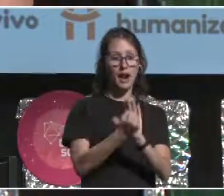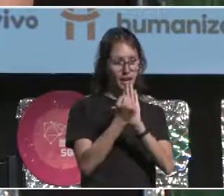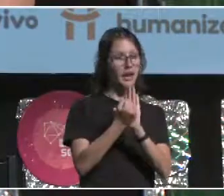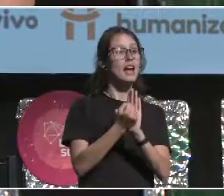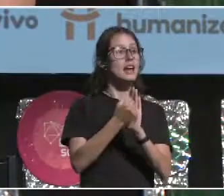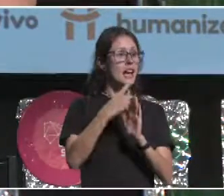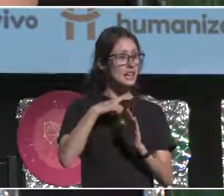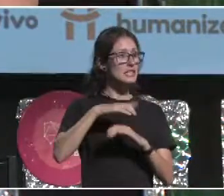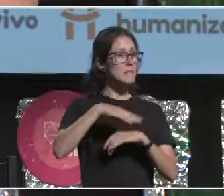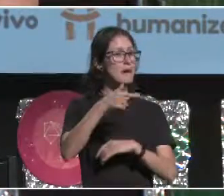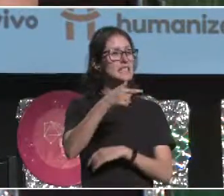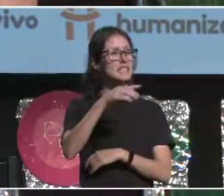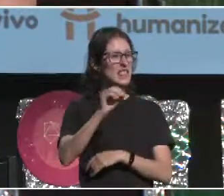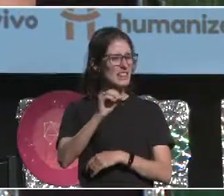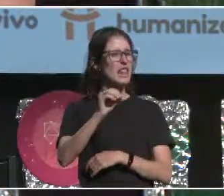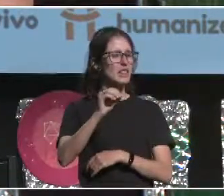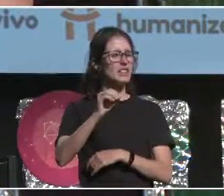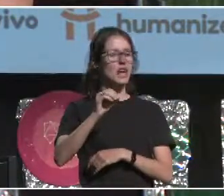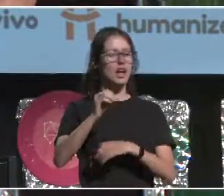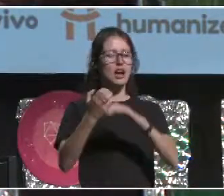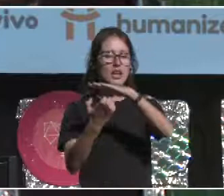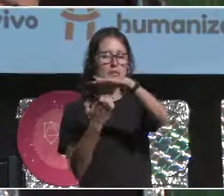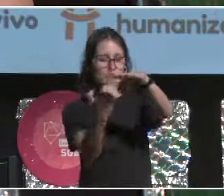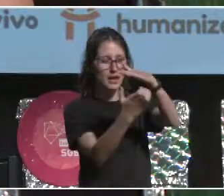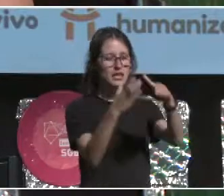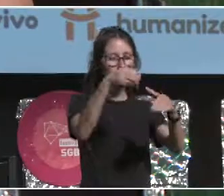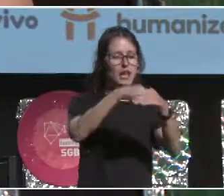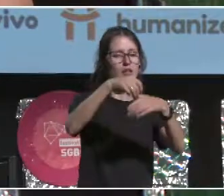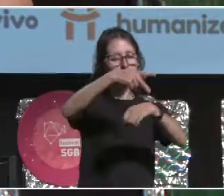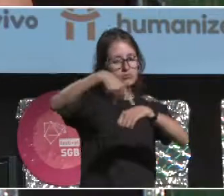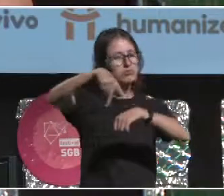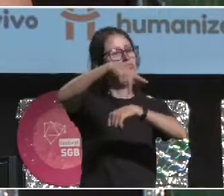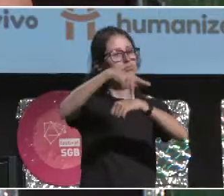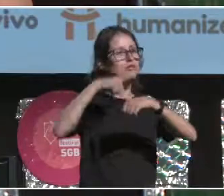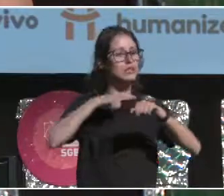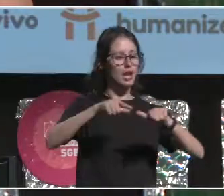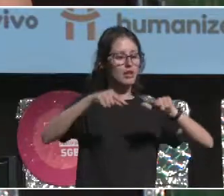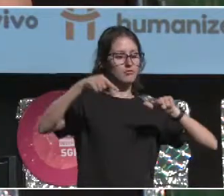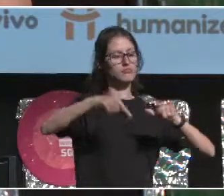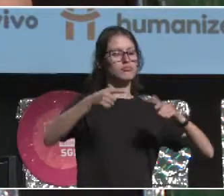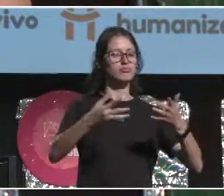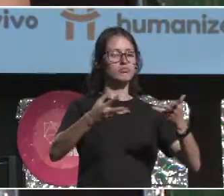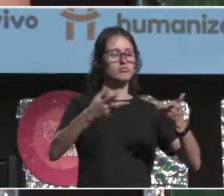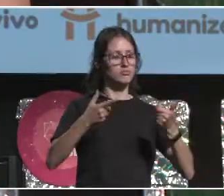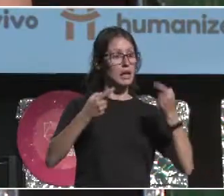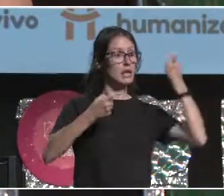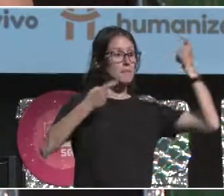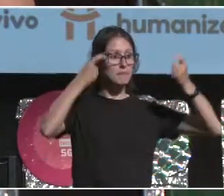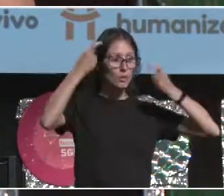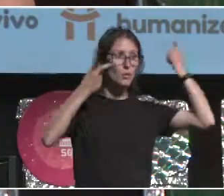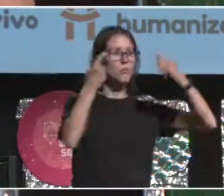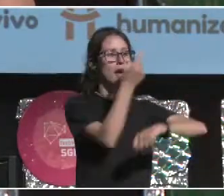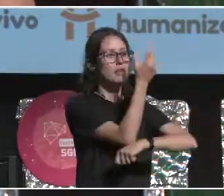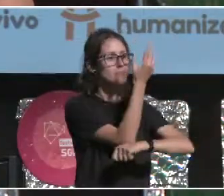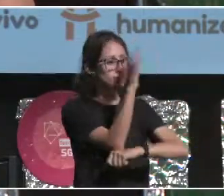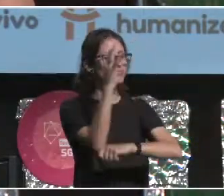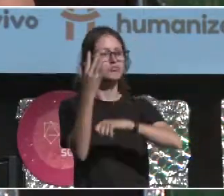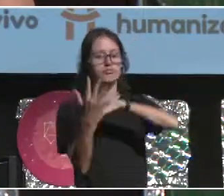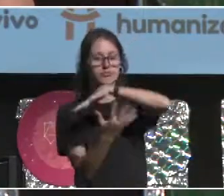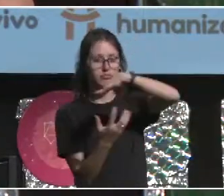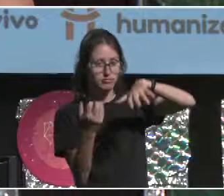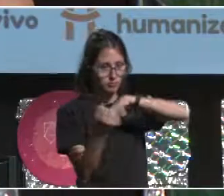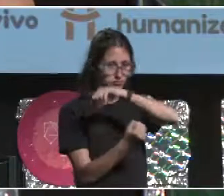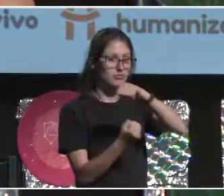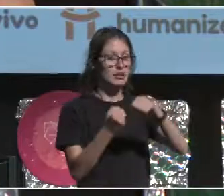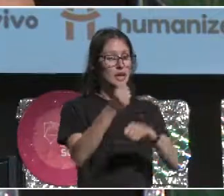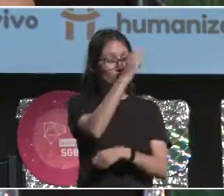países, mais de 150 setores distintos, com esse objetivo comum de redefinir sucesso na economia. No Brasil, hoje, nós somos 160 empresas